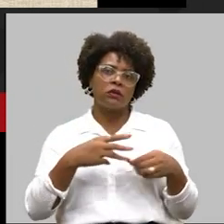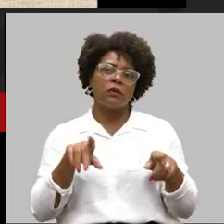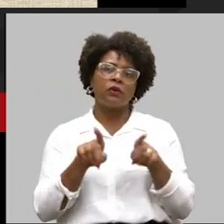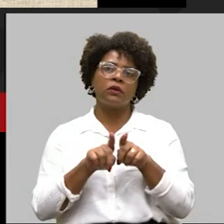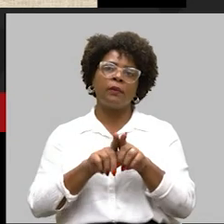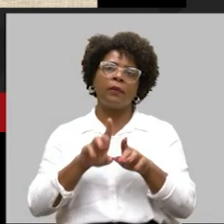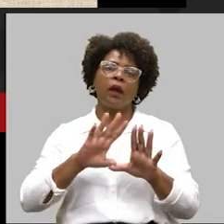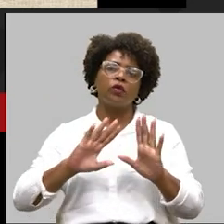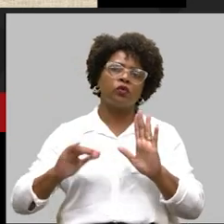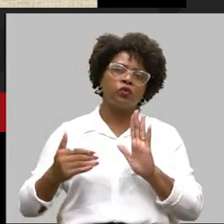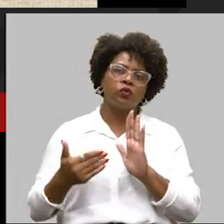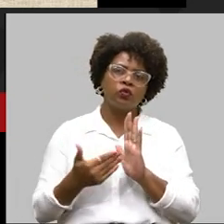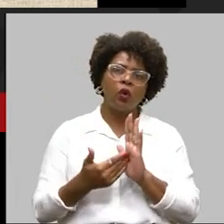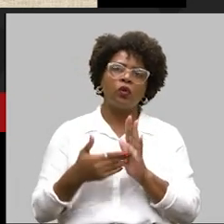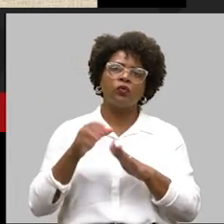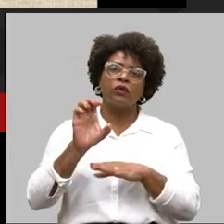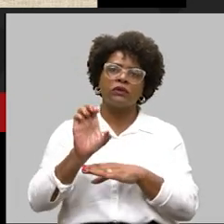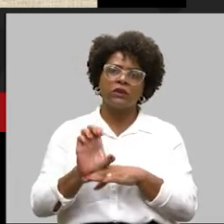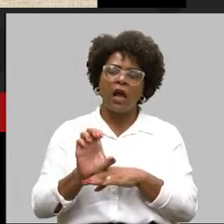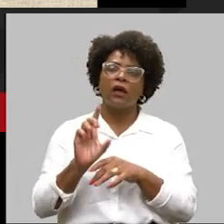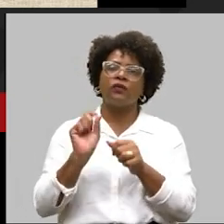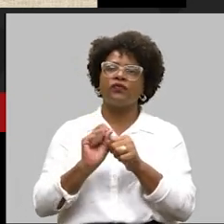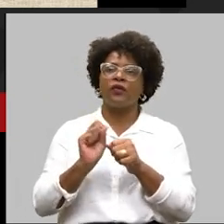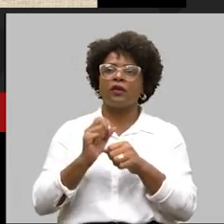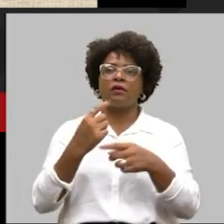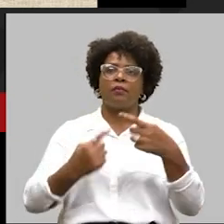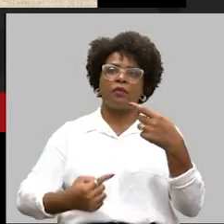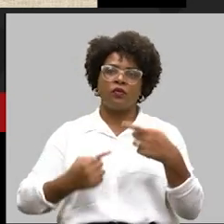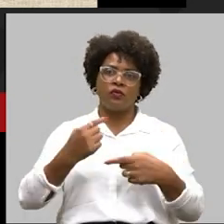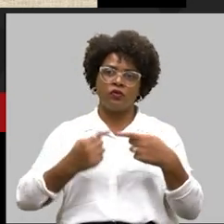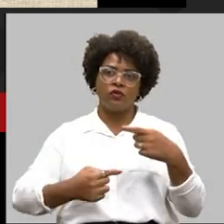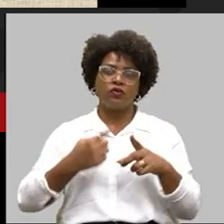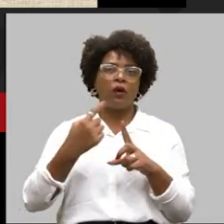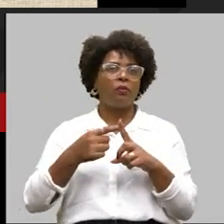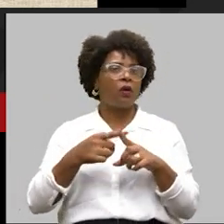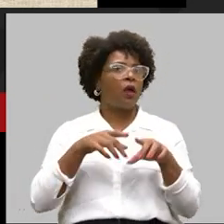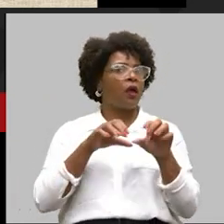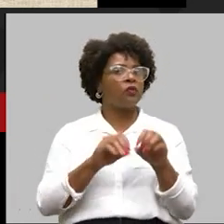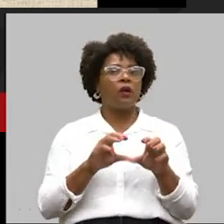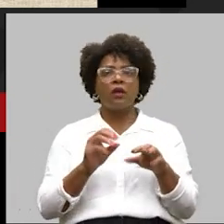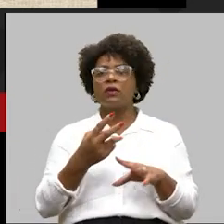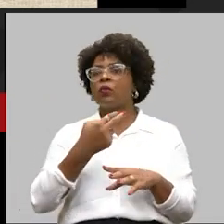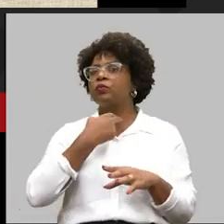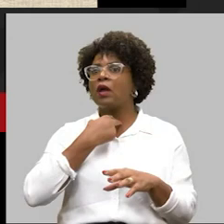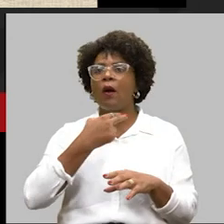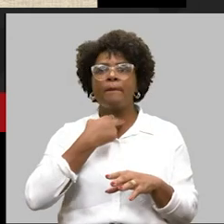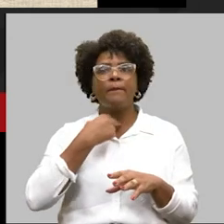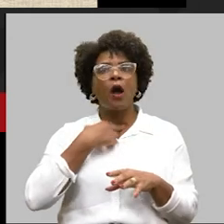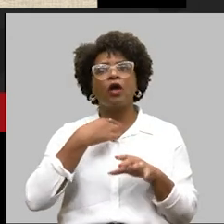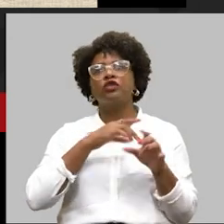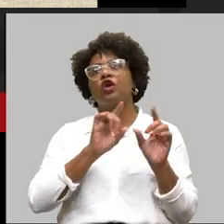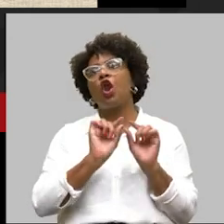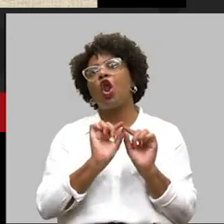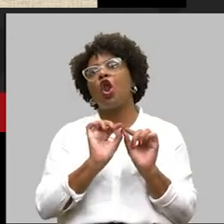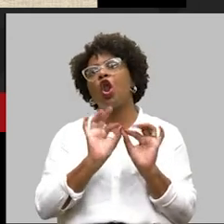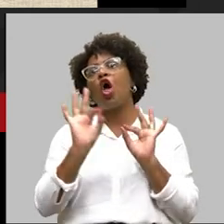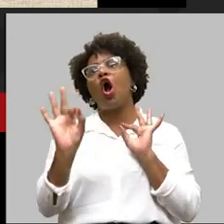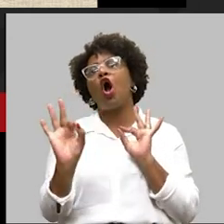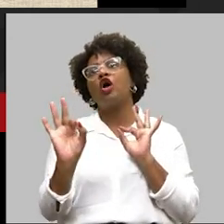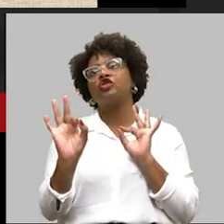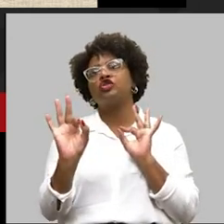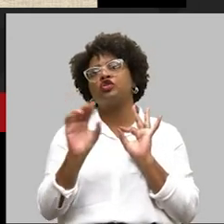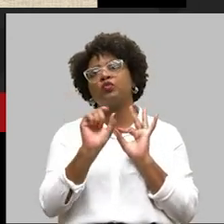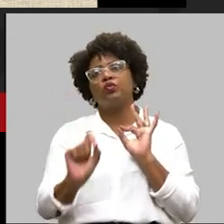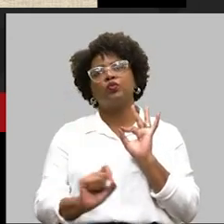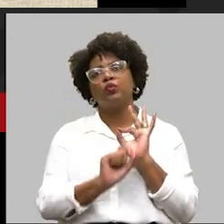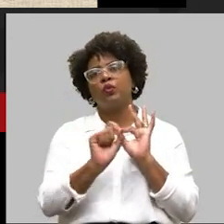estadual possa articular políticas porque a educação não pode ficar distanciada da materialidade da